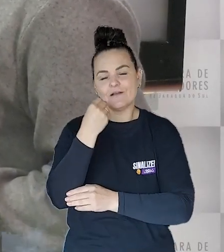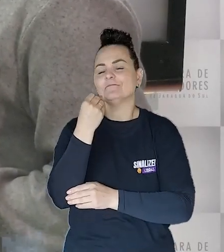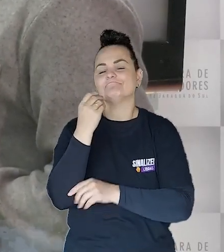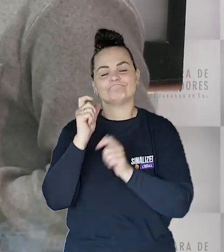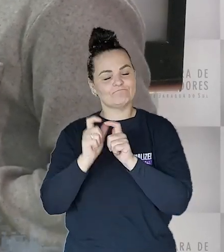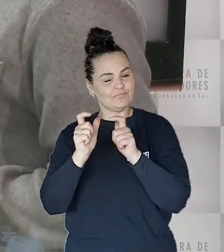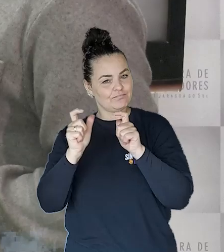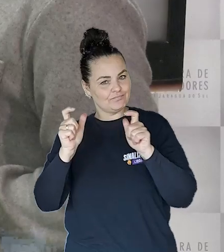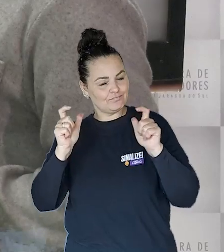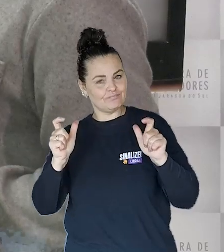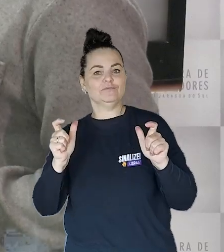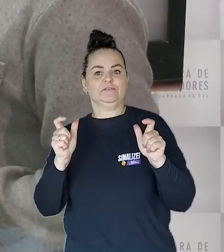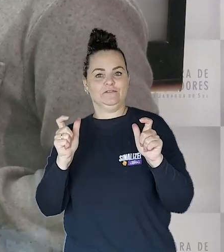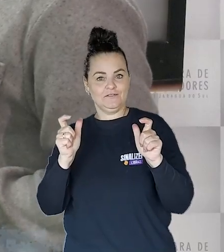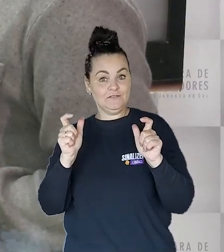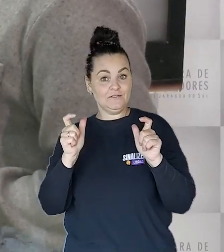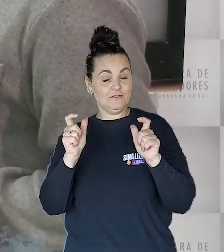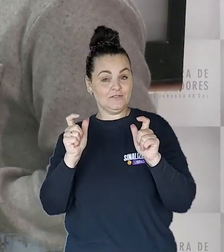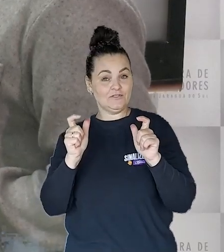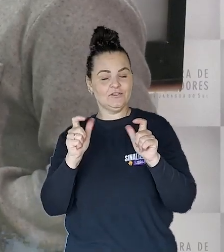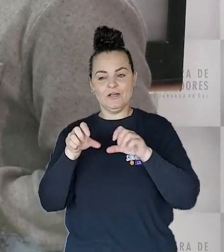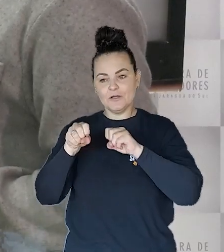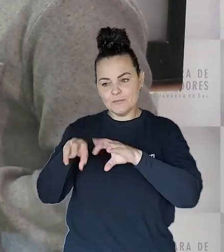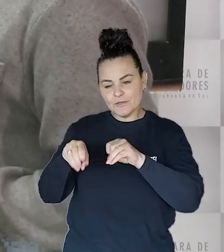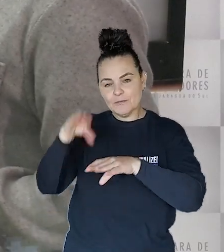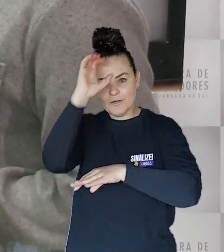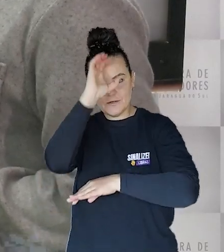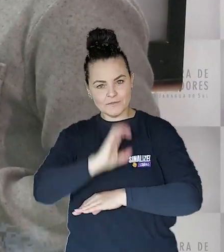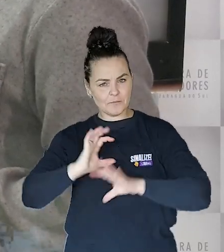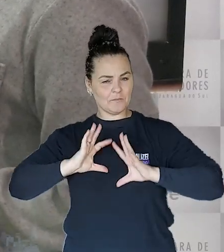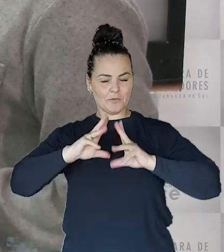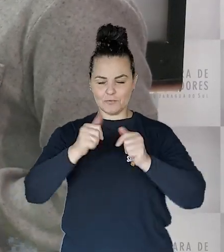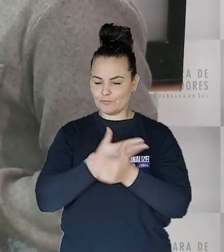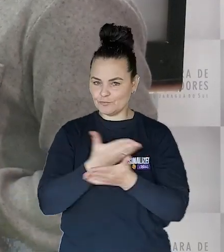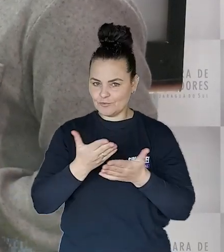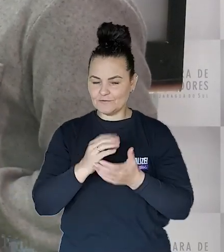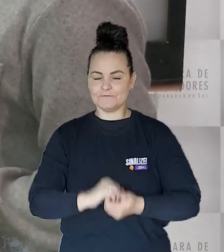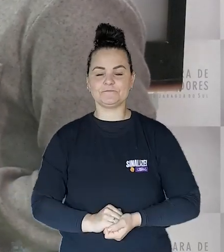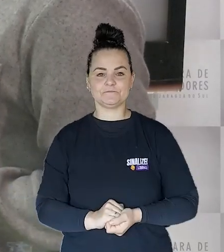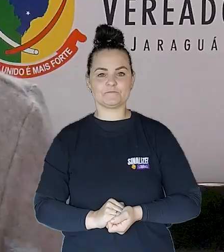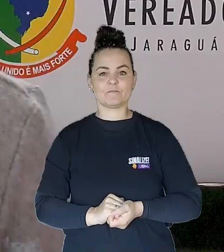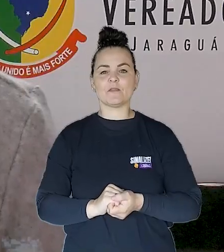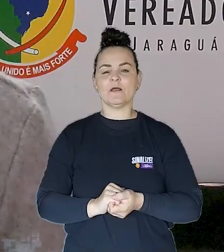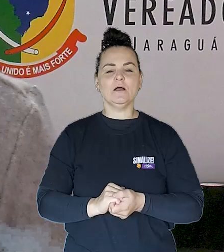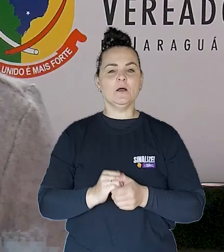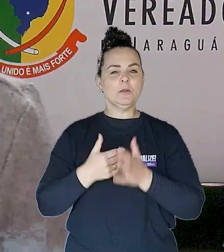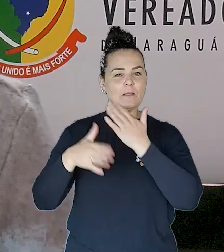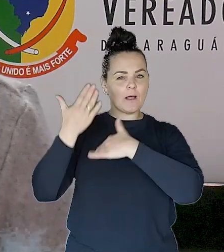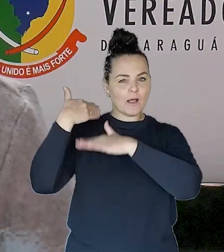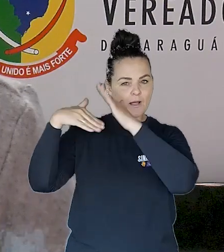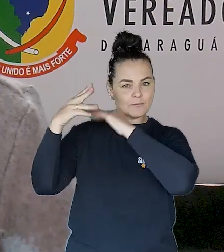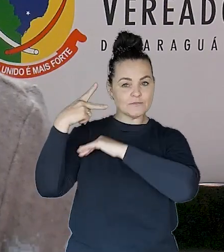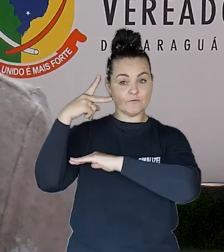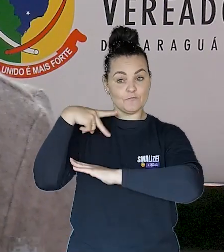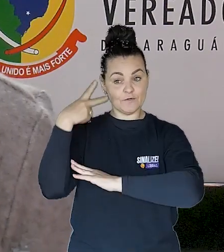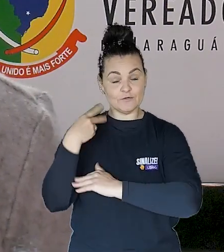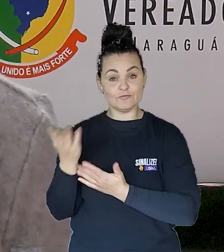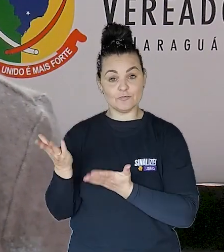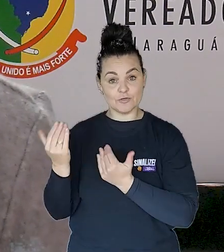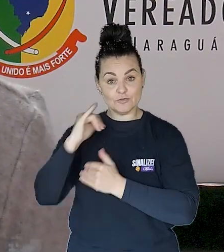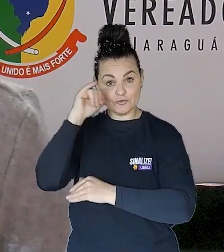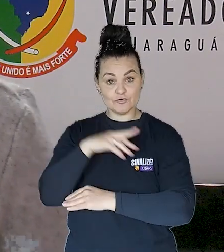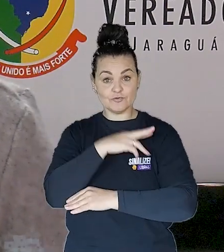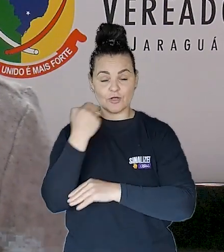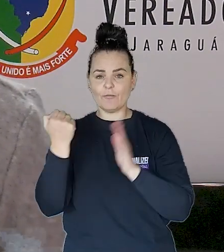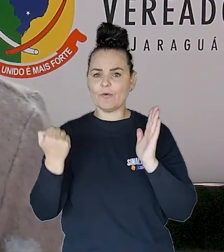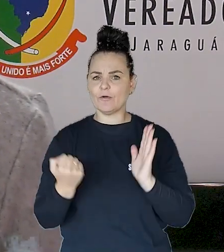essa experiência é um crescimento muito grande pra educação cidadã de todos eles em edições passadas Os Mirins